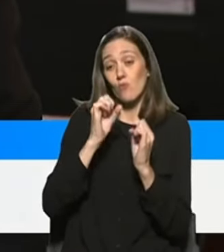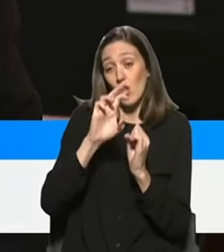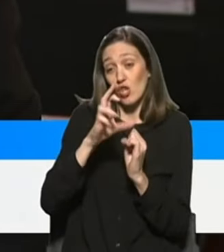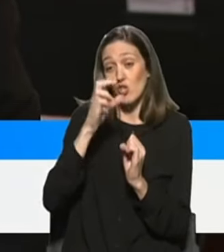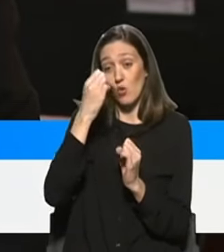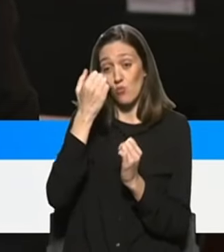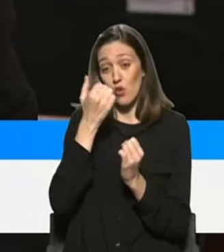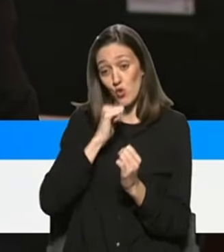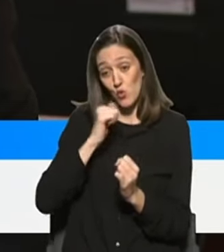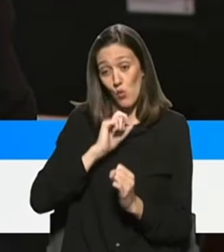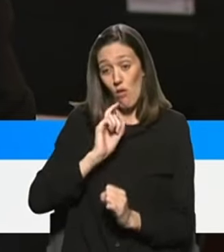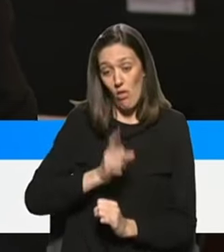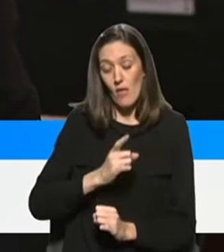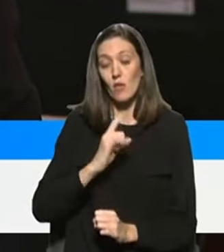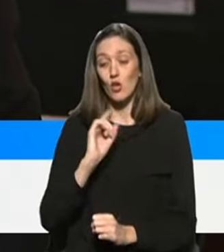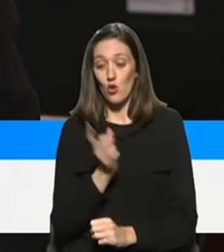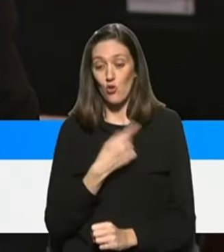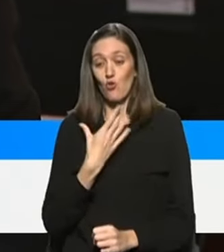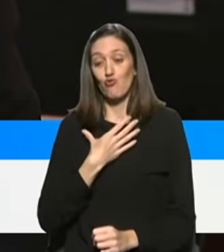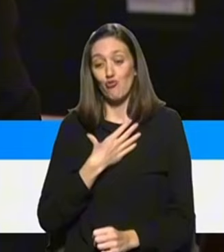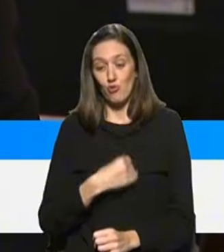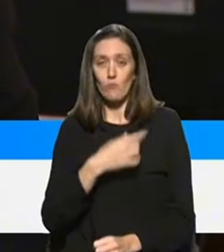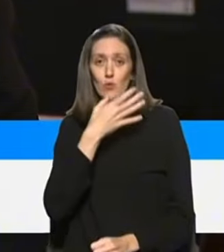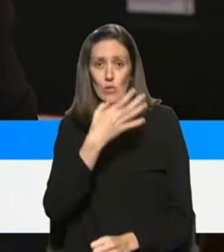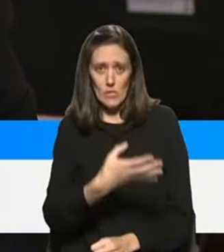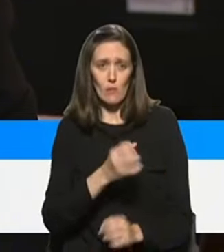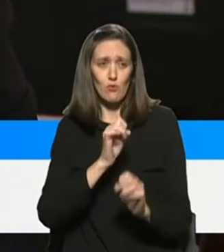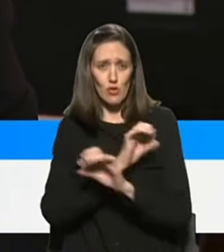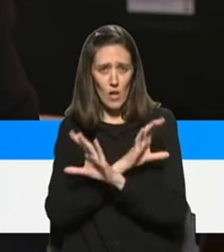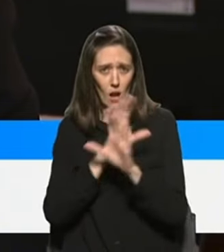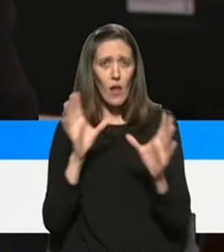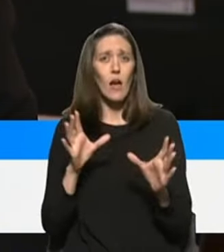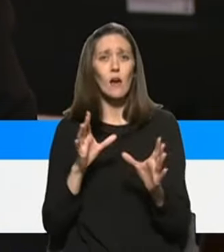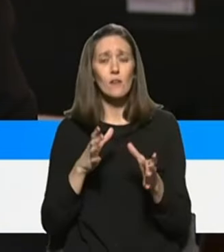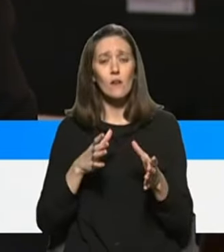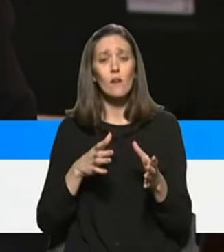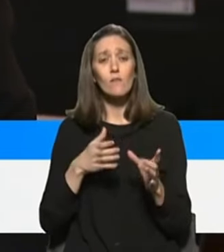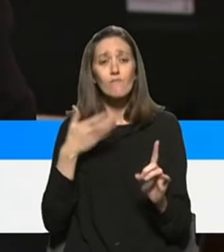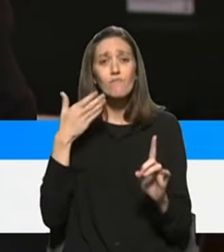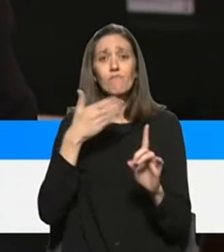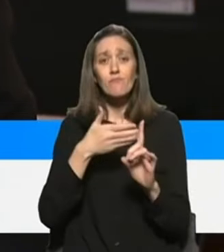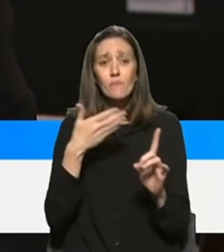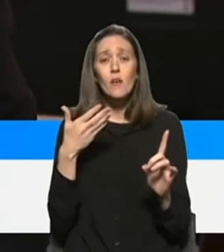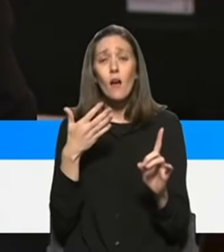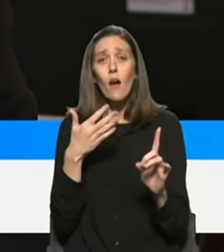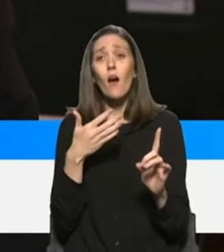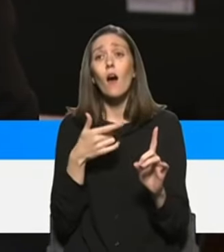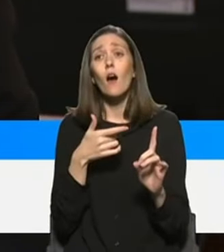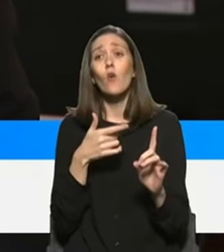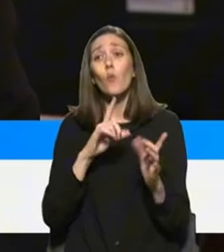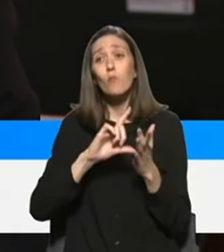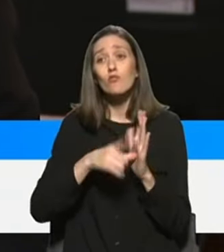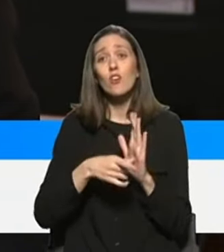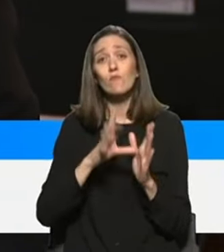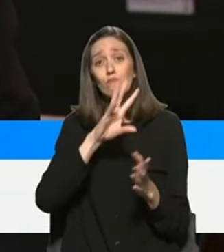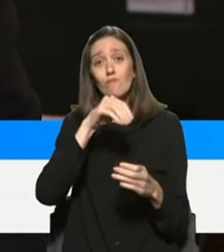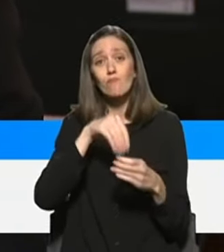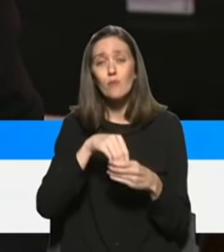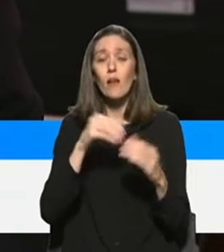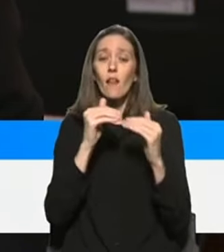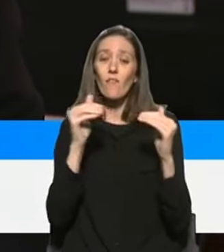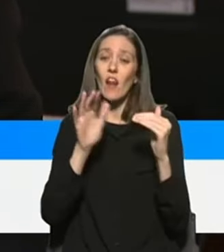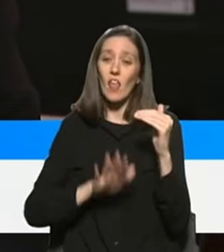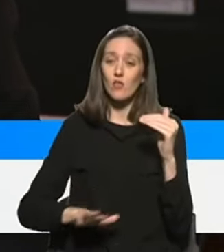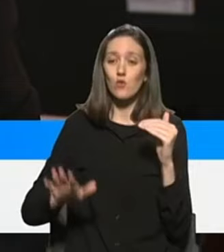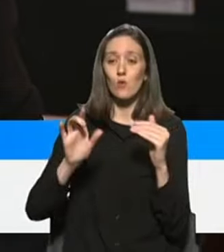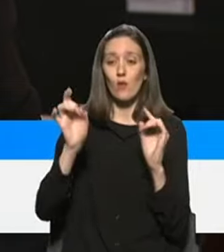de nós, e demos essa indicação muito clara e muito precisa à Fórum Oceano, que o projeto pudesse ter uma dimensão nacional